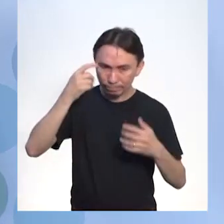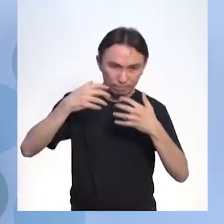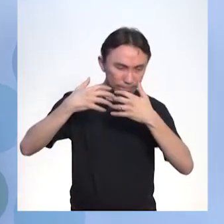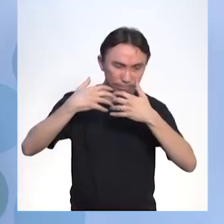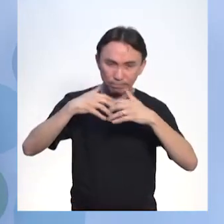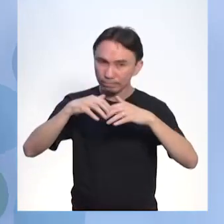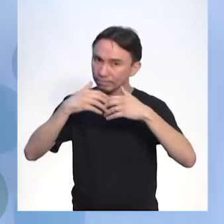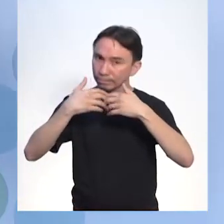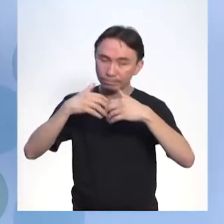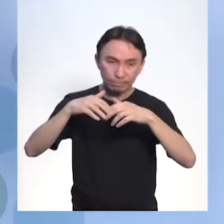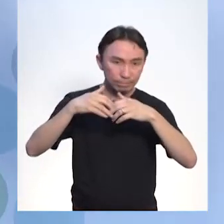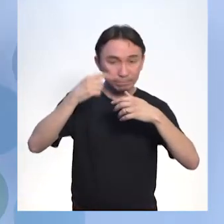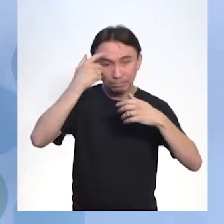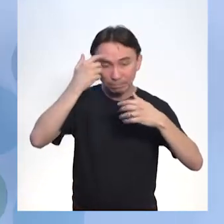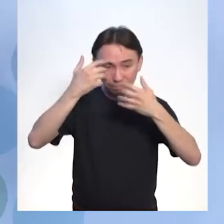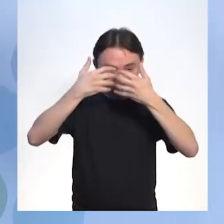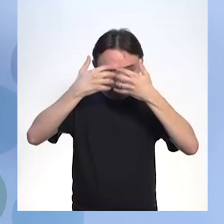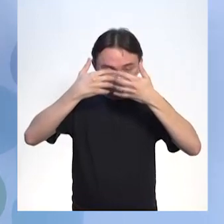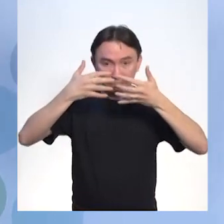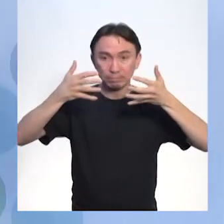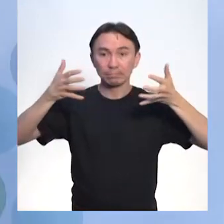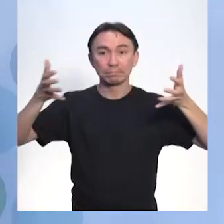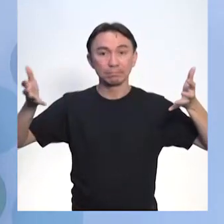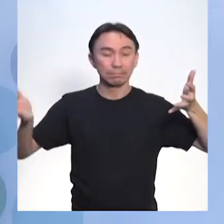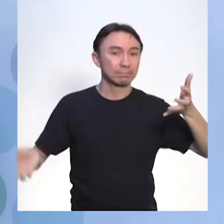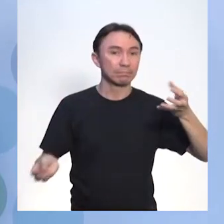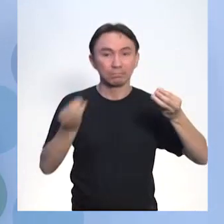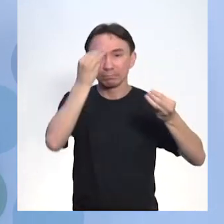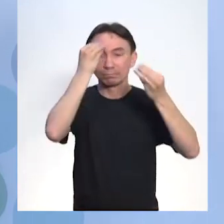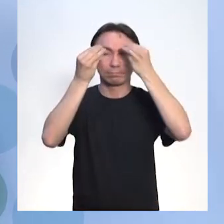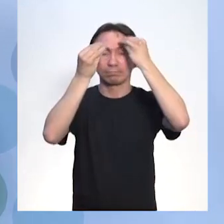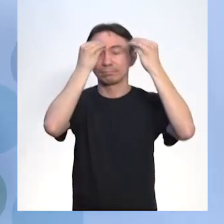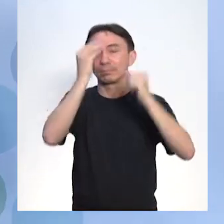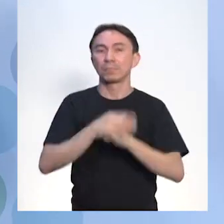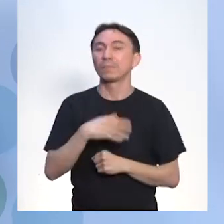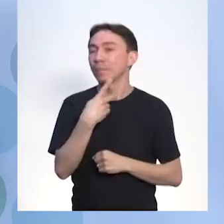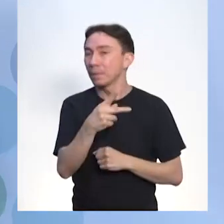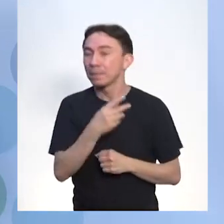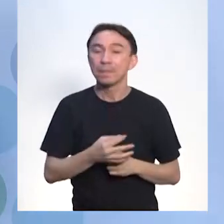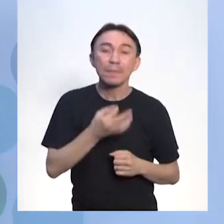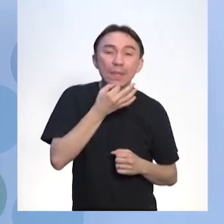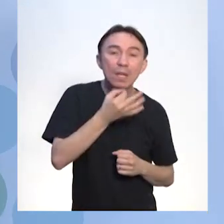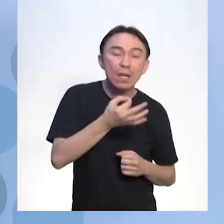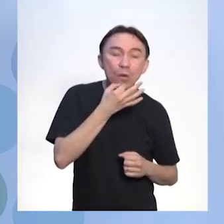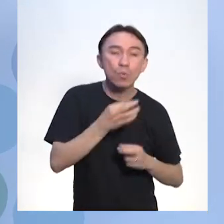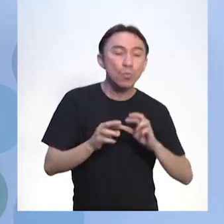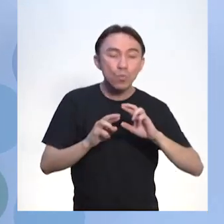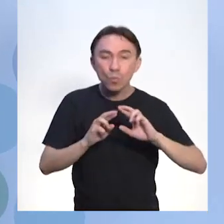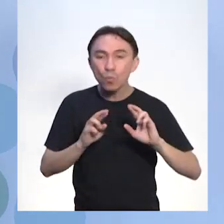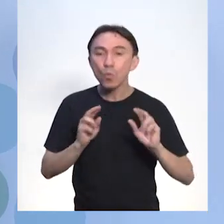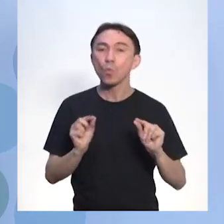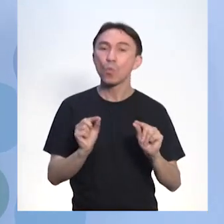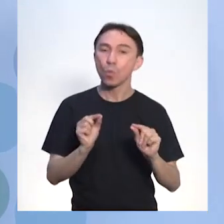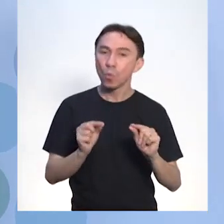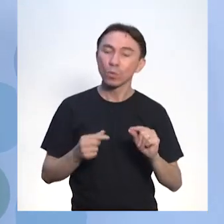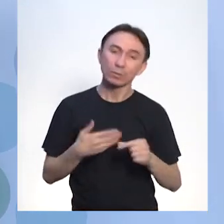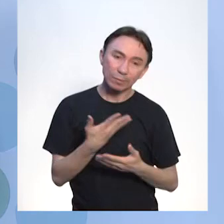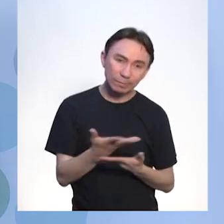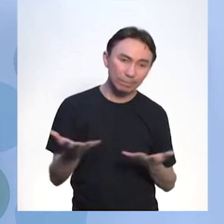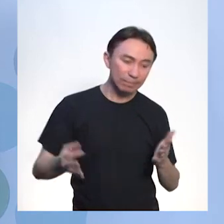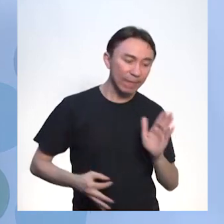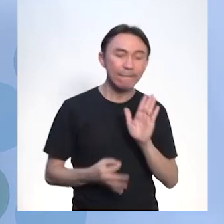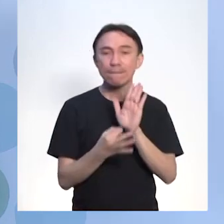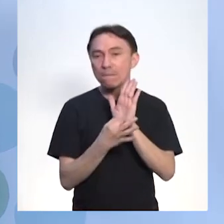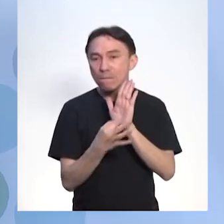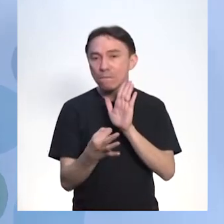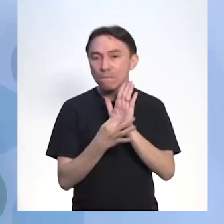a desenvolver os seus pensamentos, a sua argumentação, que instiga a atitude historiadora